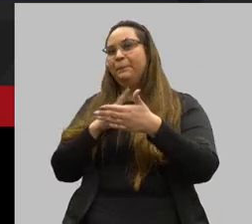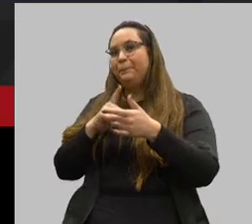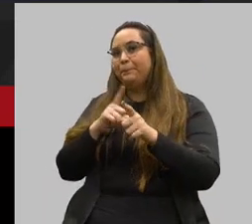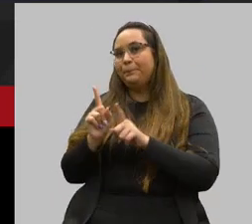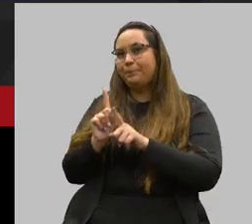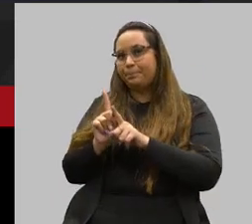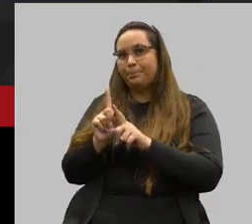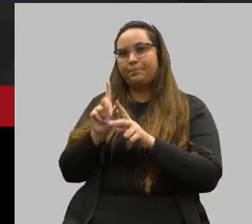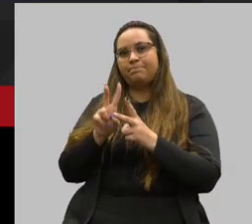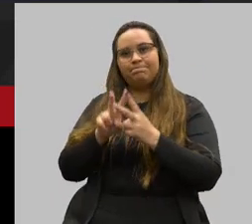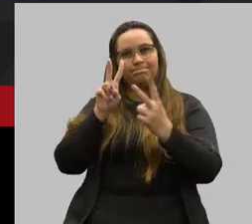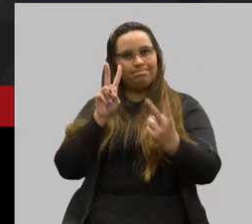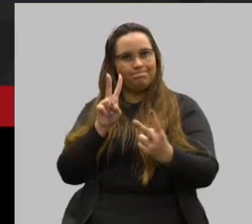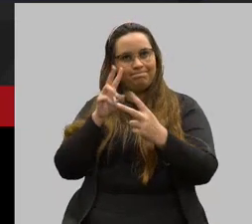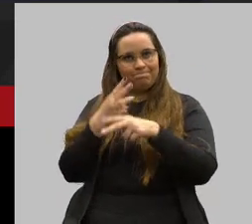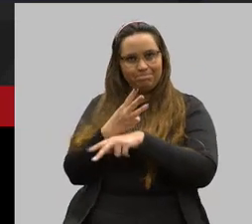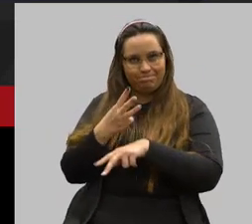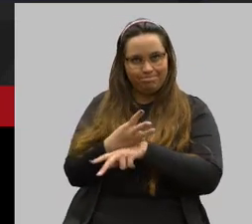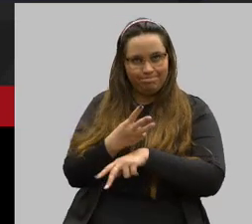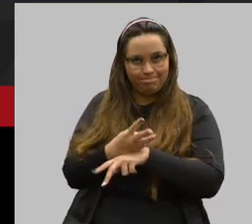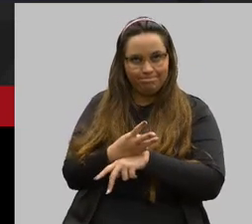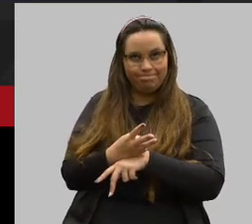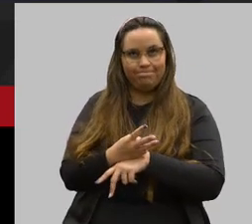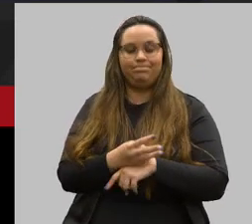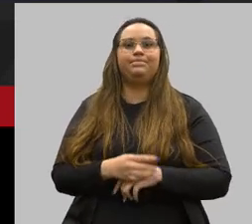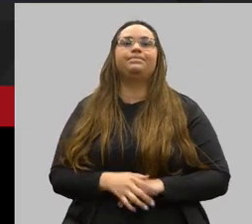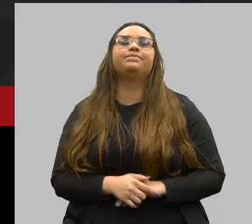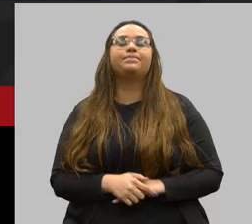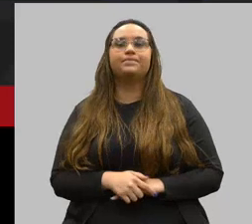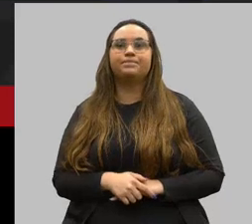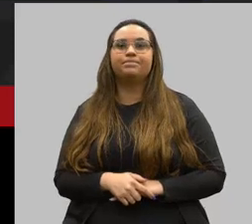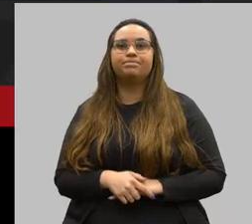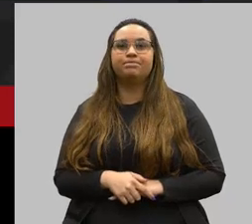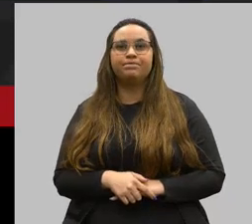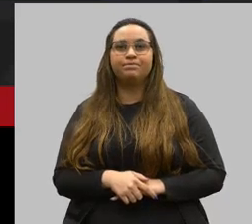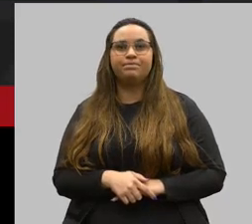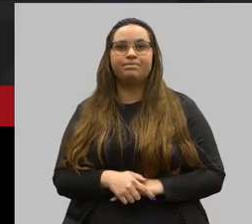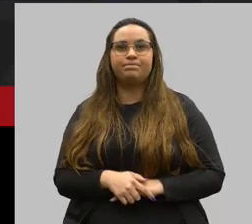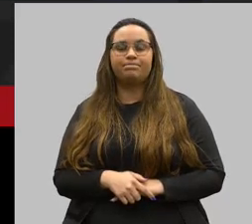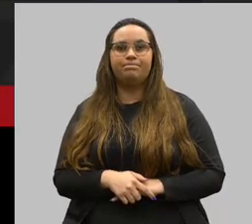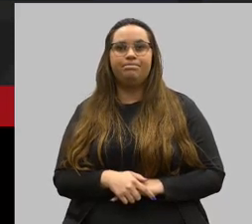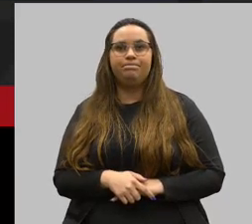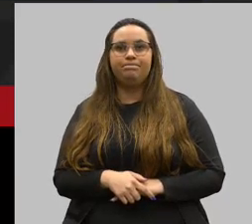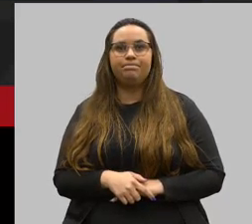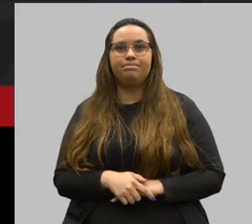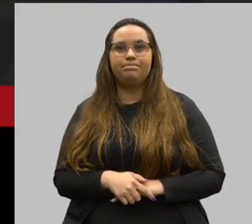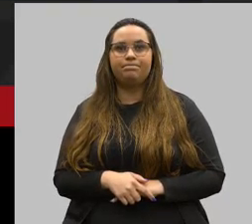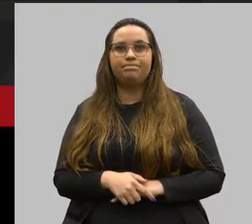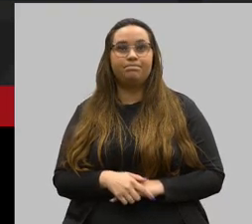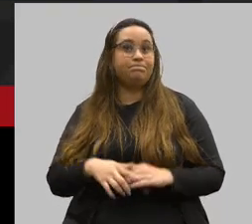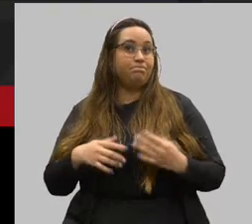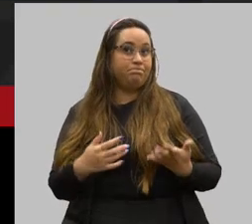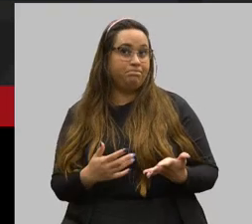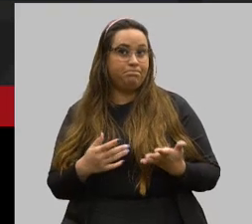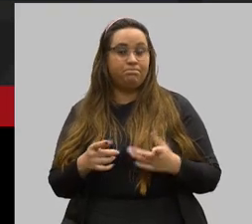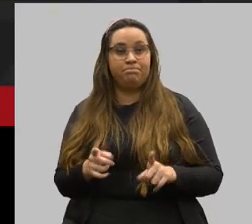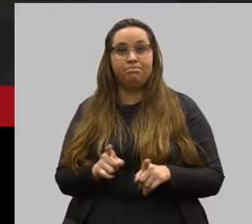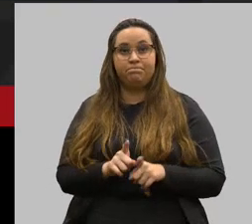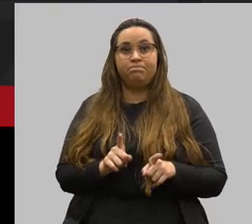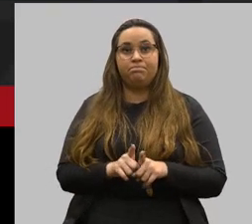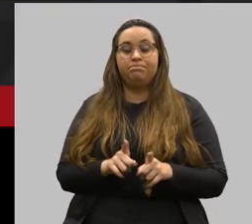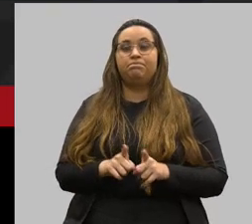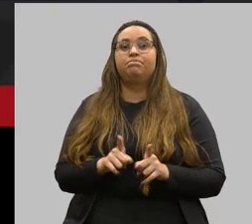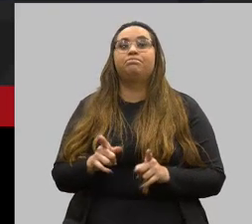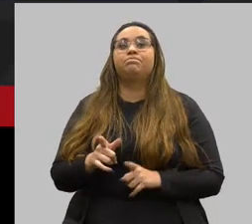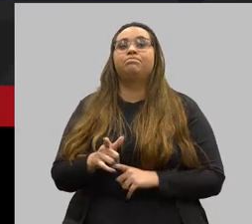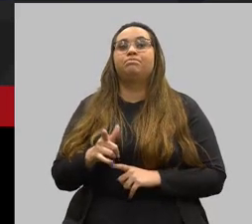teleconsulta do atendimento eh psicológico por teleconsulta eh ainda no que tange as ações de saúde